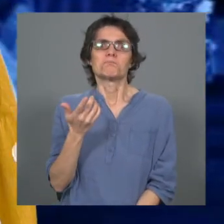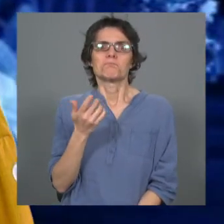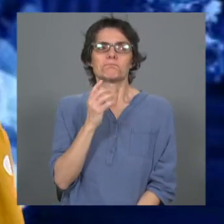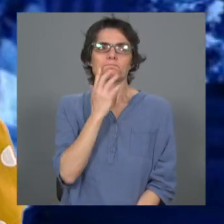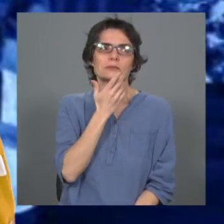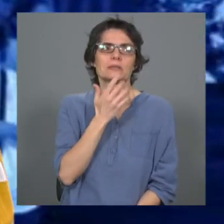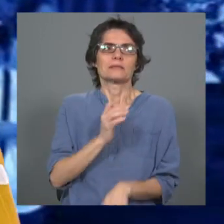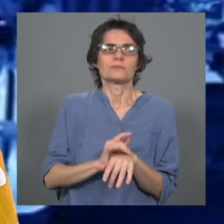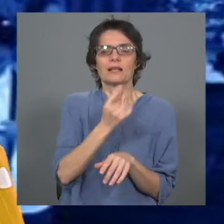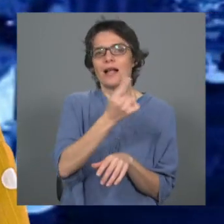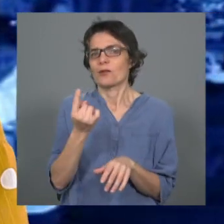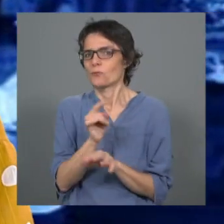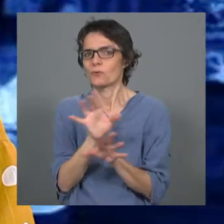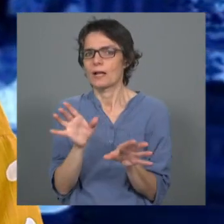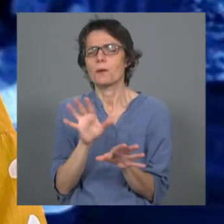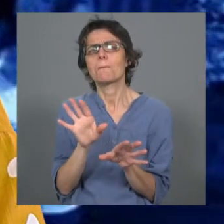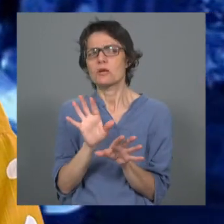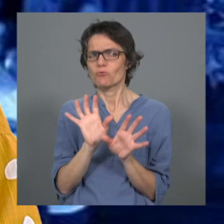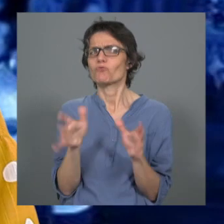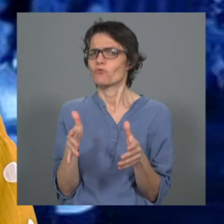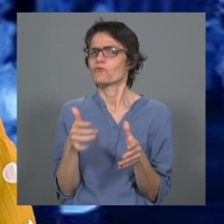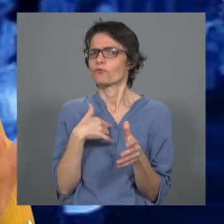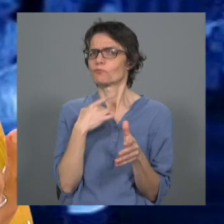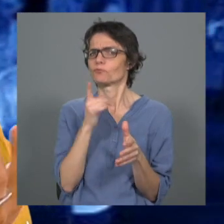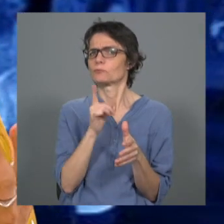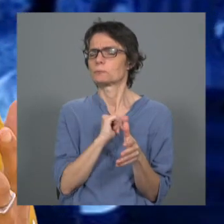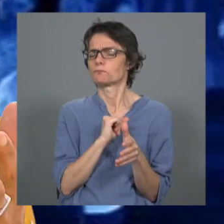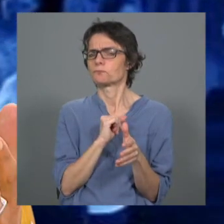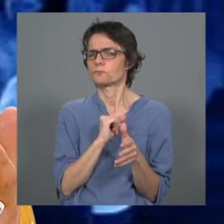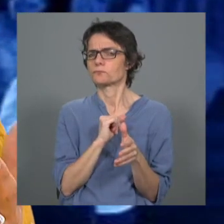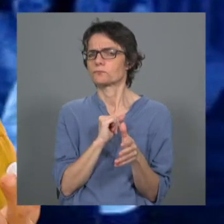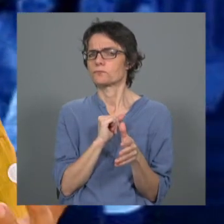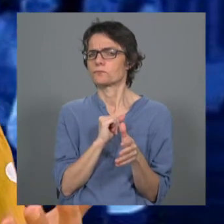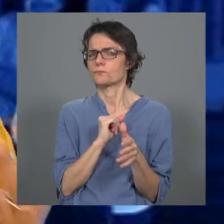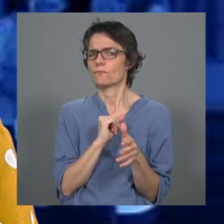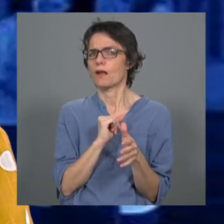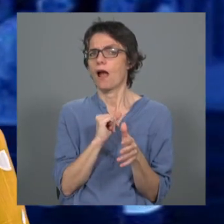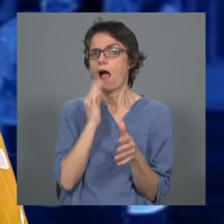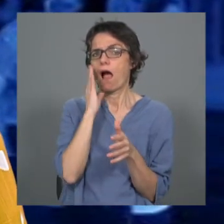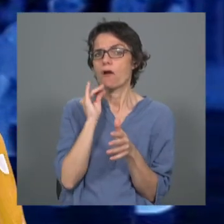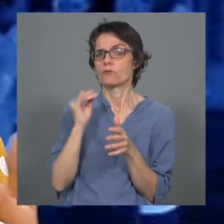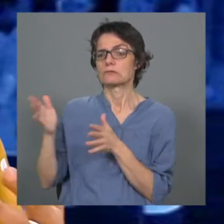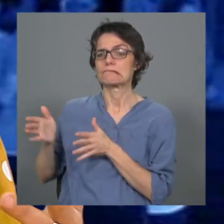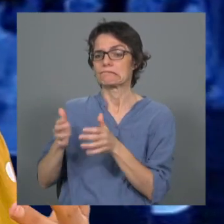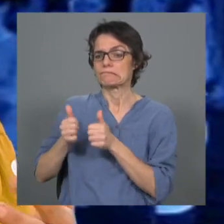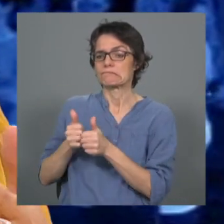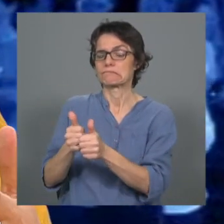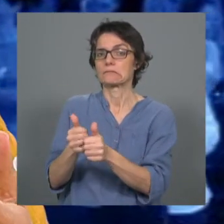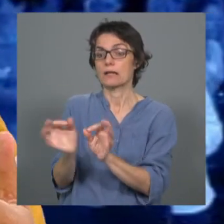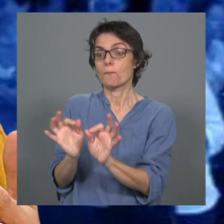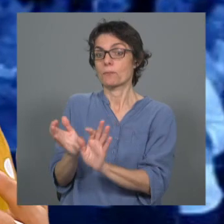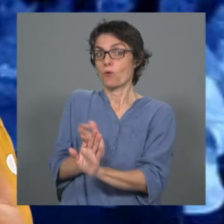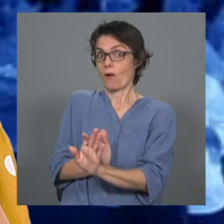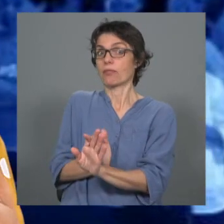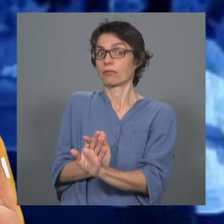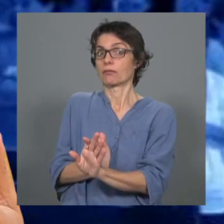individuais de cada um dos participantes, mas eu diria que, para já, até a própria caminhada pré-sinodal, em que tínhamos os guiões